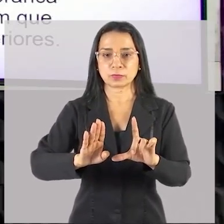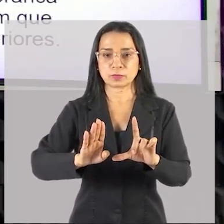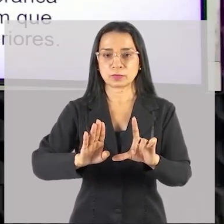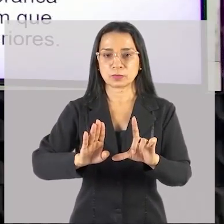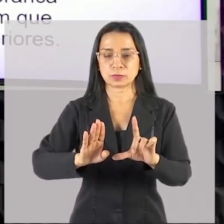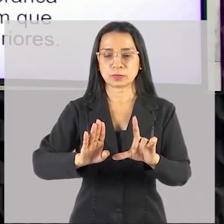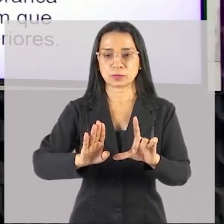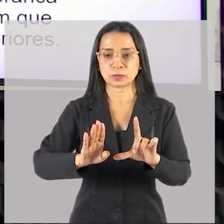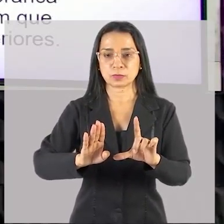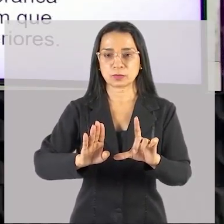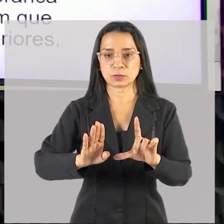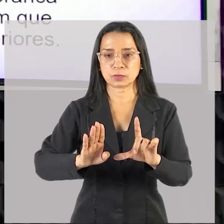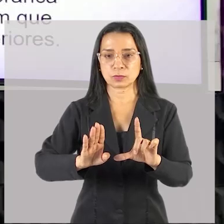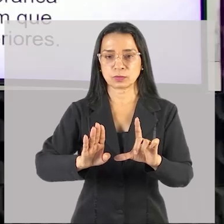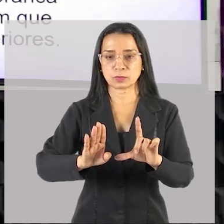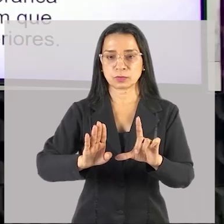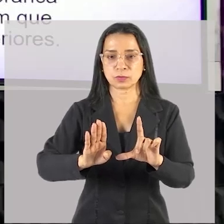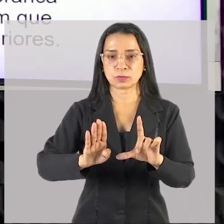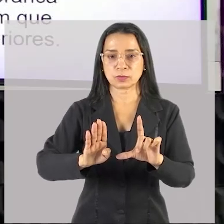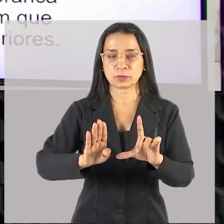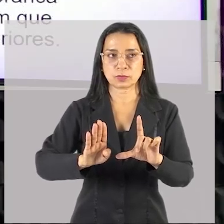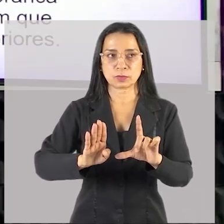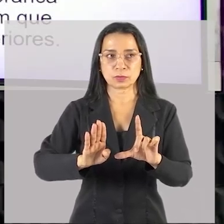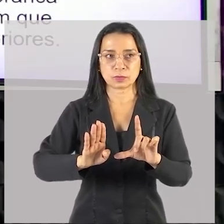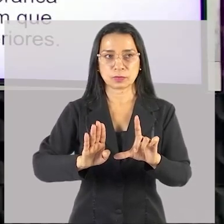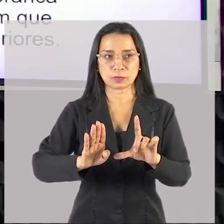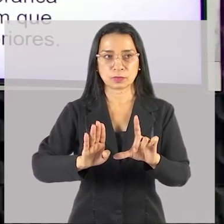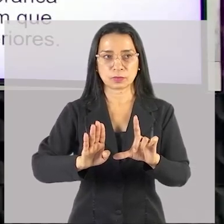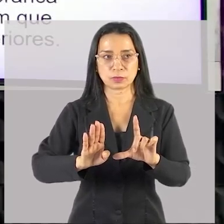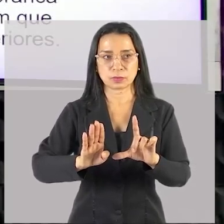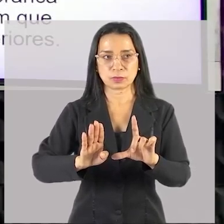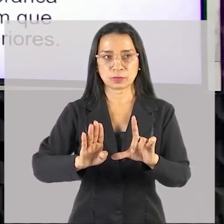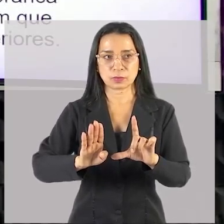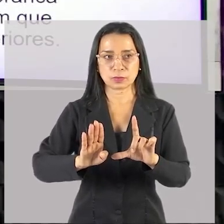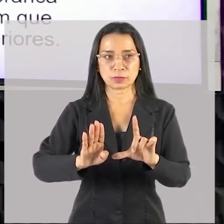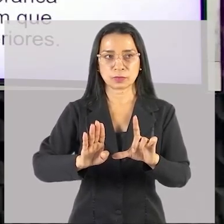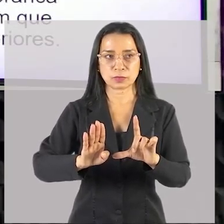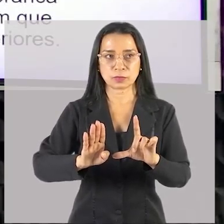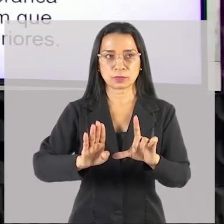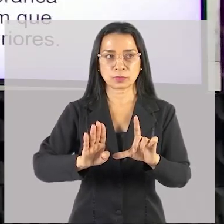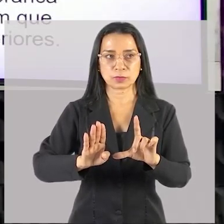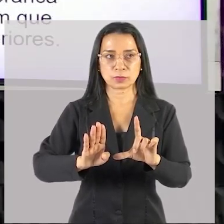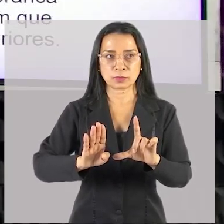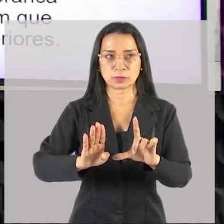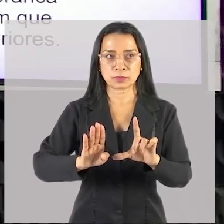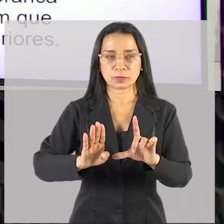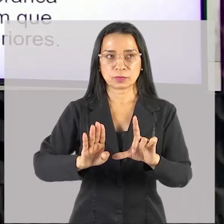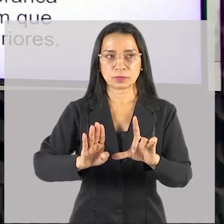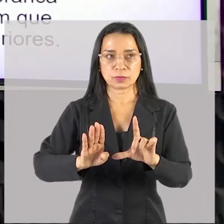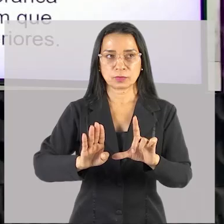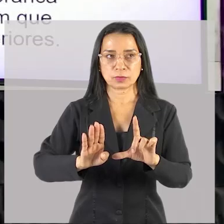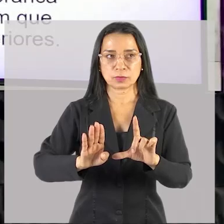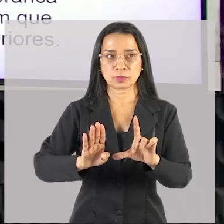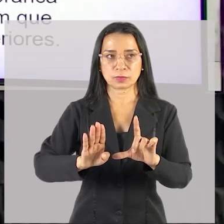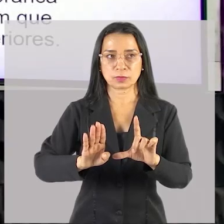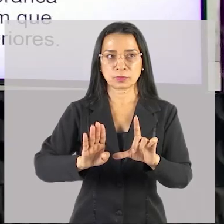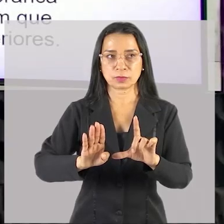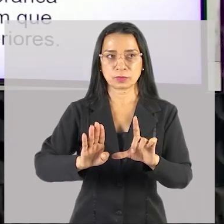trabalho braçal, né? Porque aquele que se dedica à filosofia, ele precisa do ócio, né? Ele precisa estar livre para se